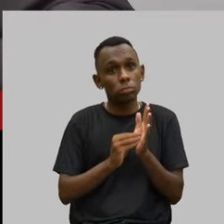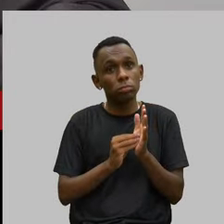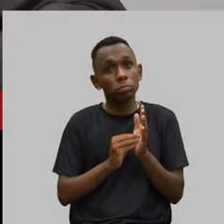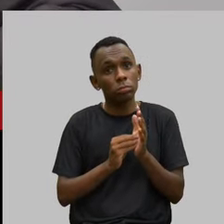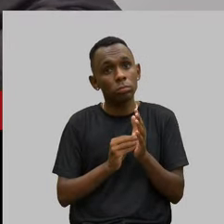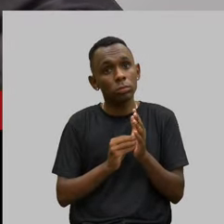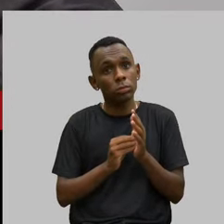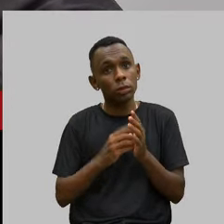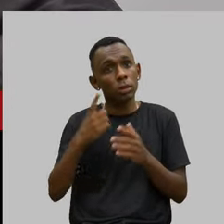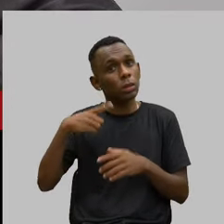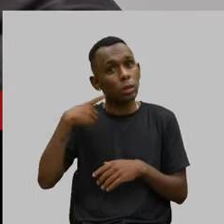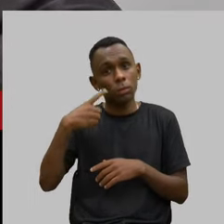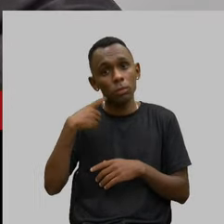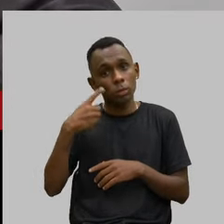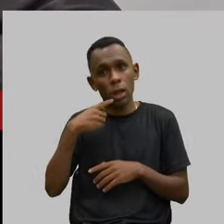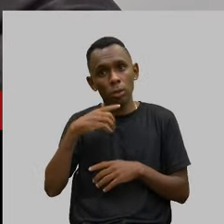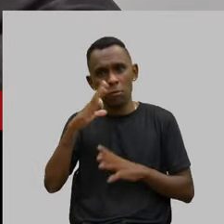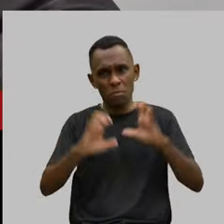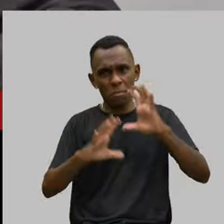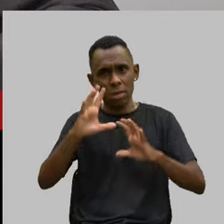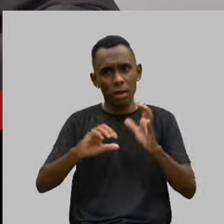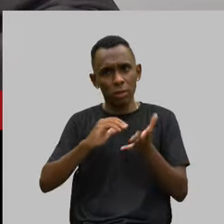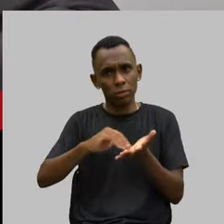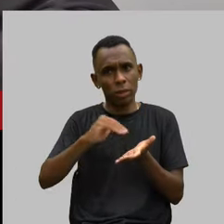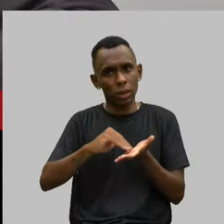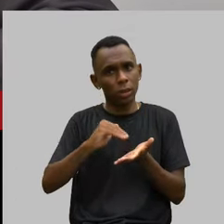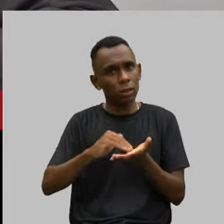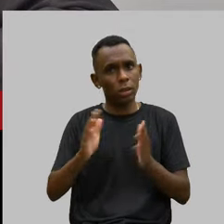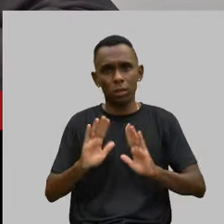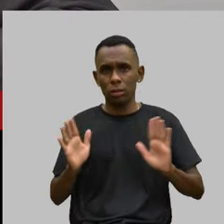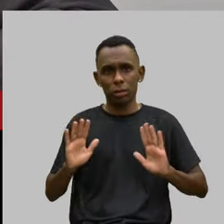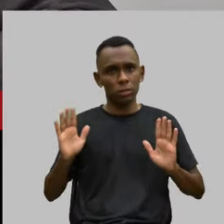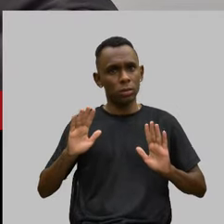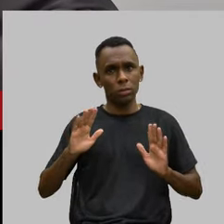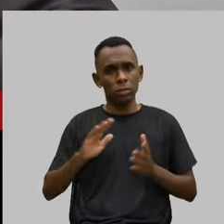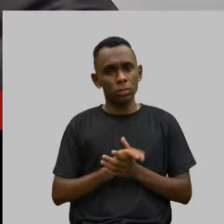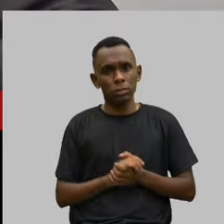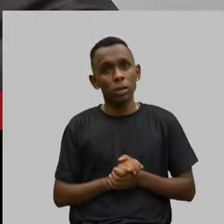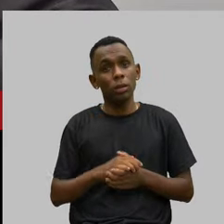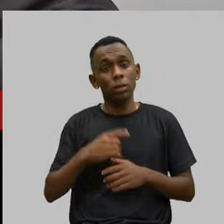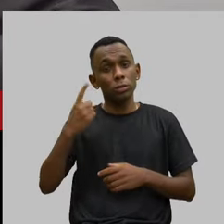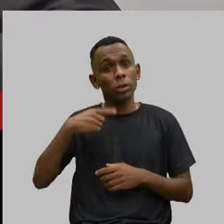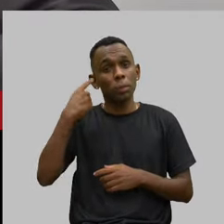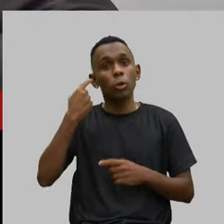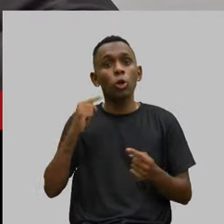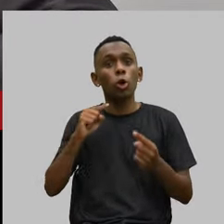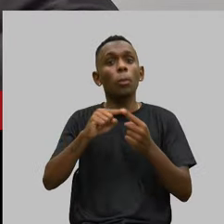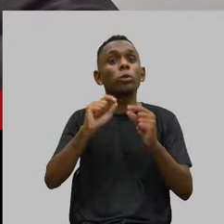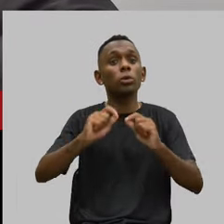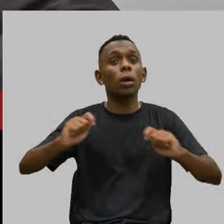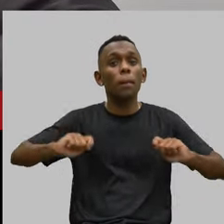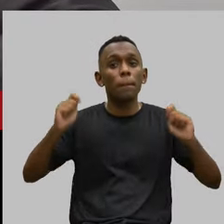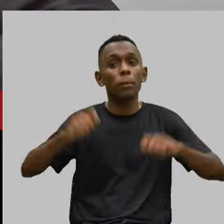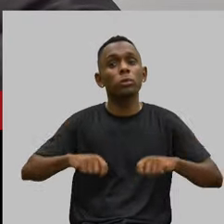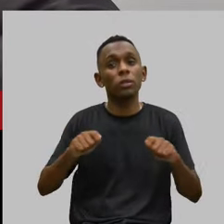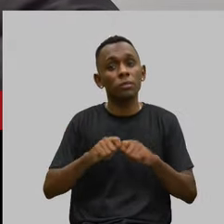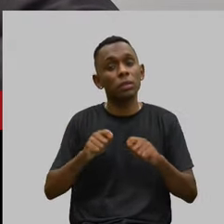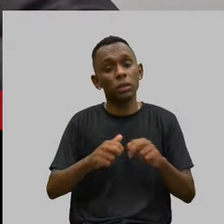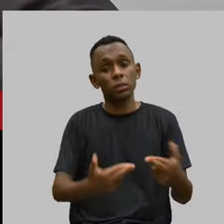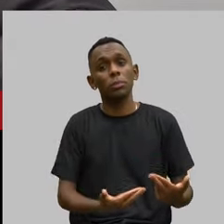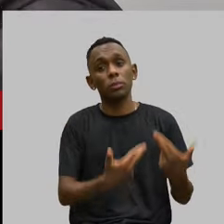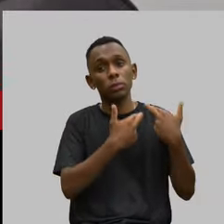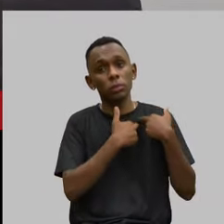Deputado não vai morder secretário não Deputado não tá aqui para morder secretário não Deputado tá aqui para poder fazer o papel dele